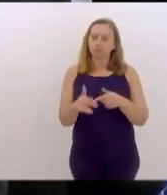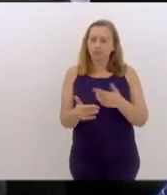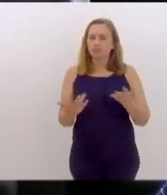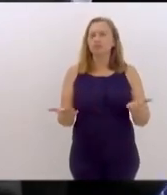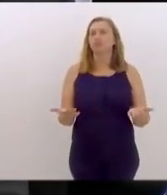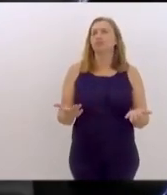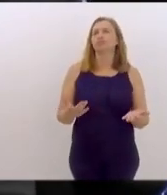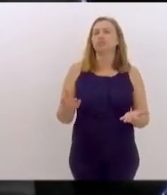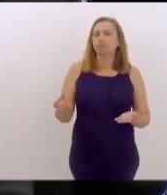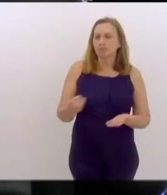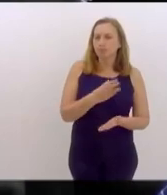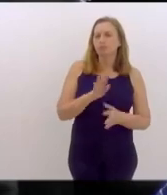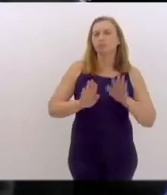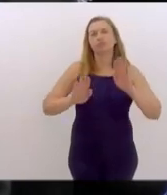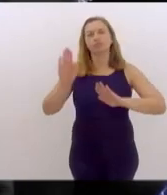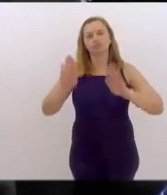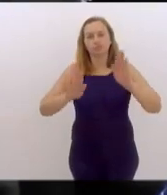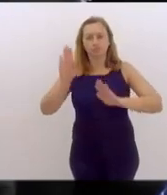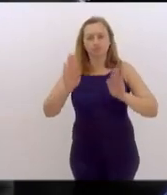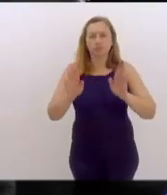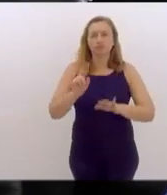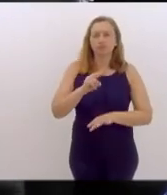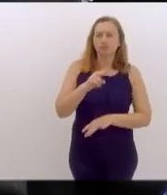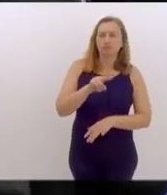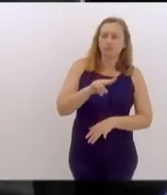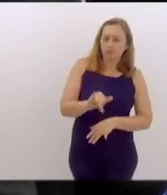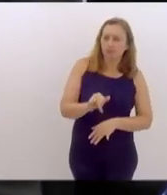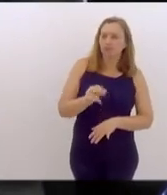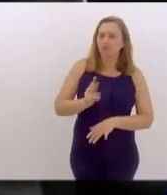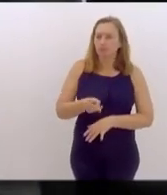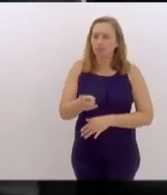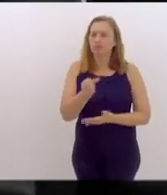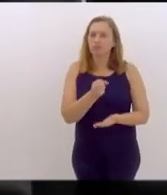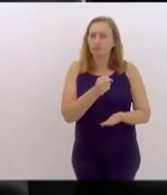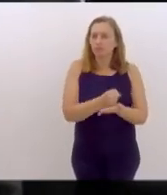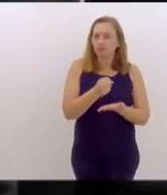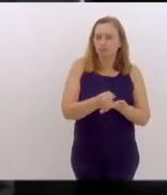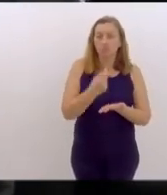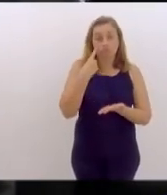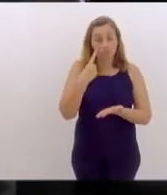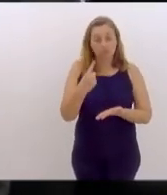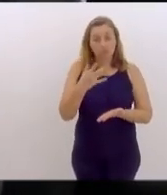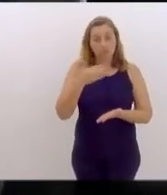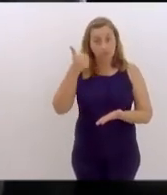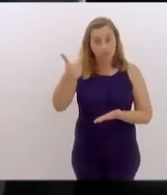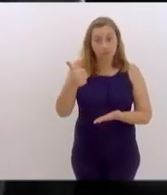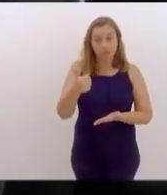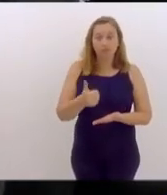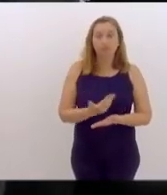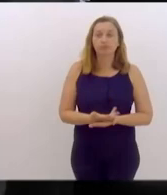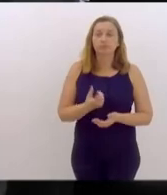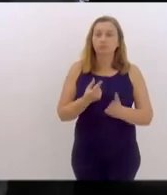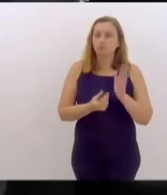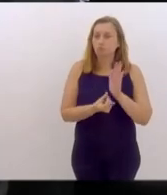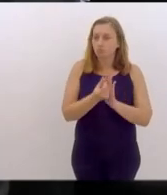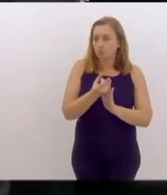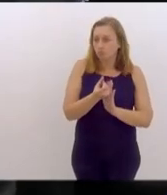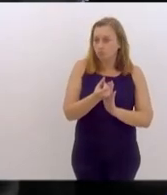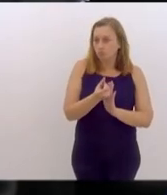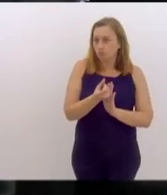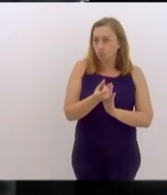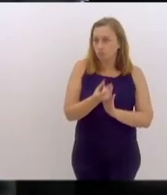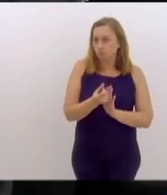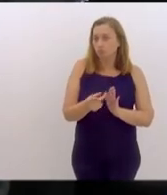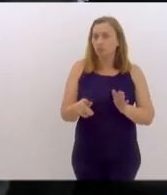vai ter nova licitação vai continuar o contrato que a gente amarra inclusive Porque como o orçamento é